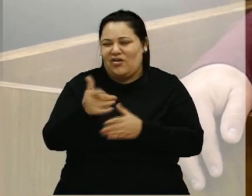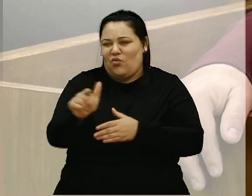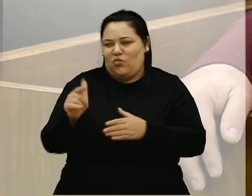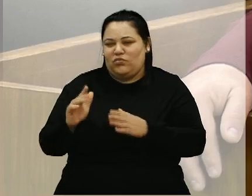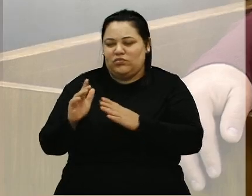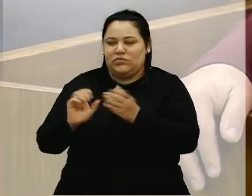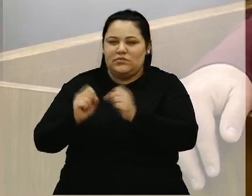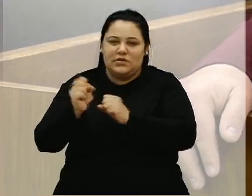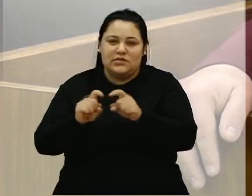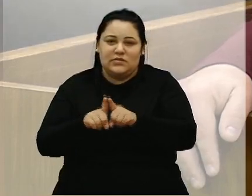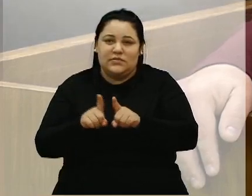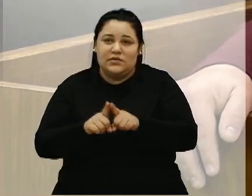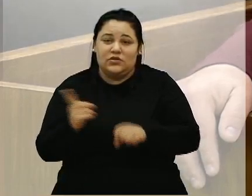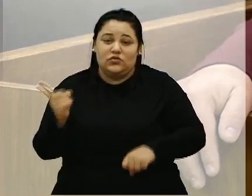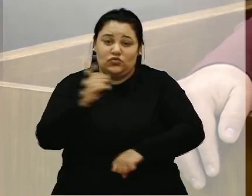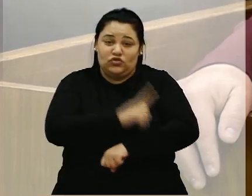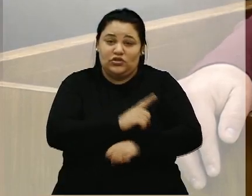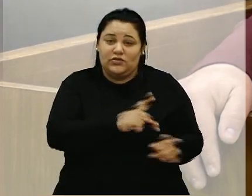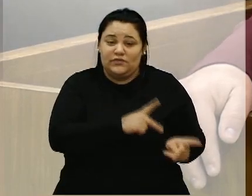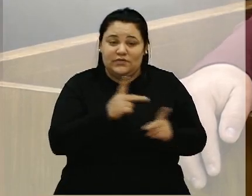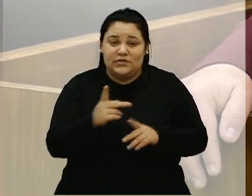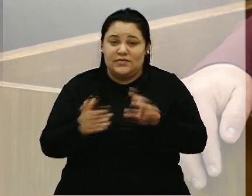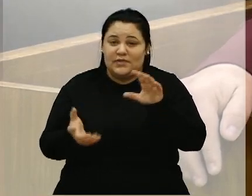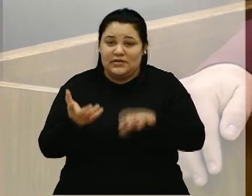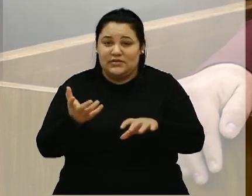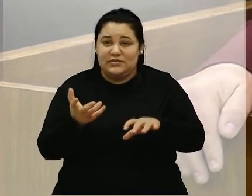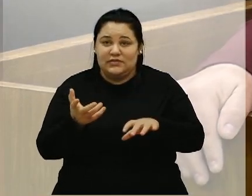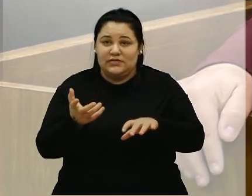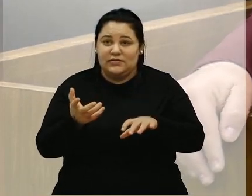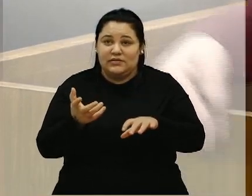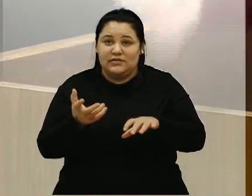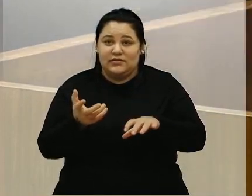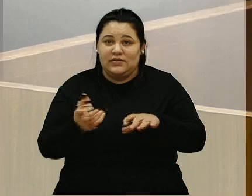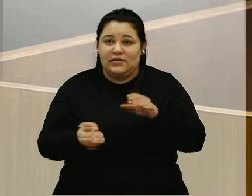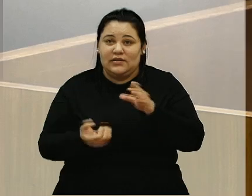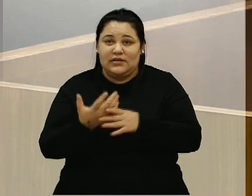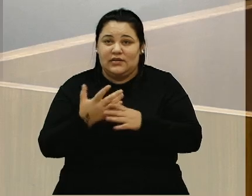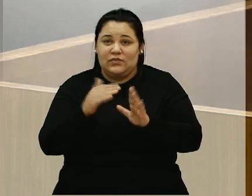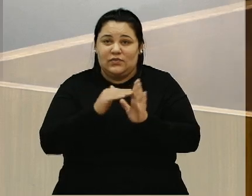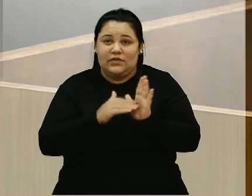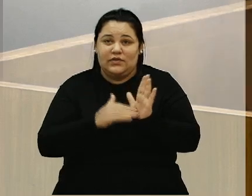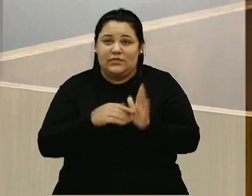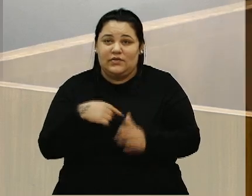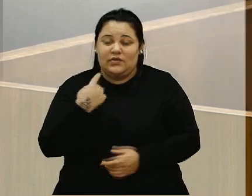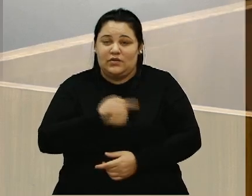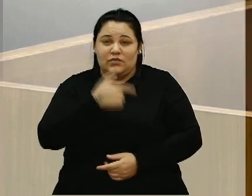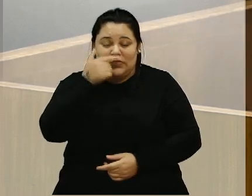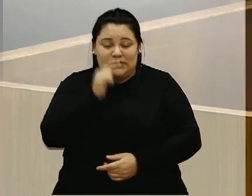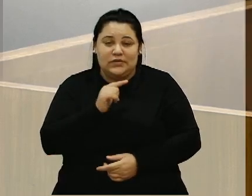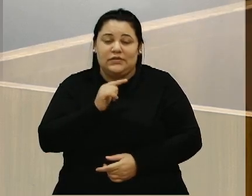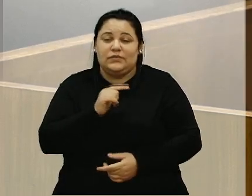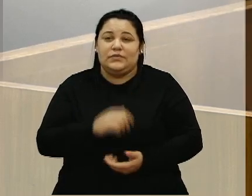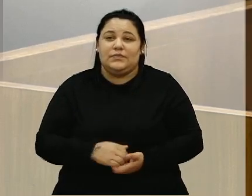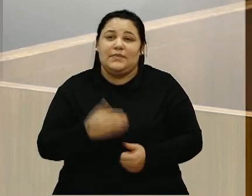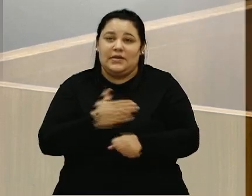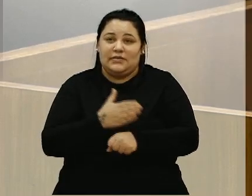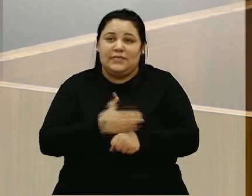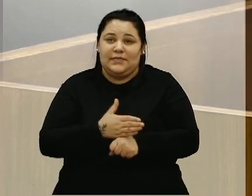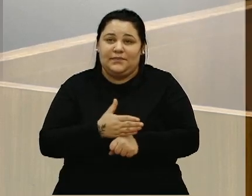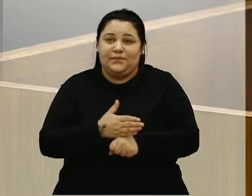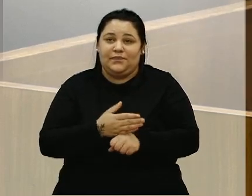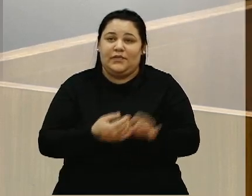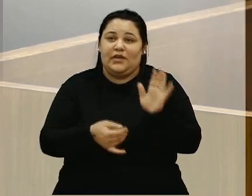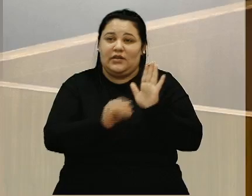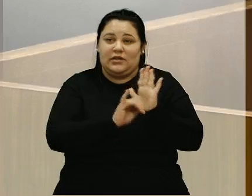justamente no dia que nós estivemos lá em Brasília, eles estavam lançando um programa e nós conseguimos canalizar. E aqui está o